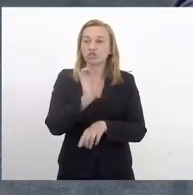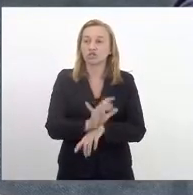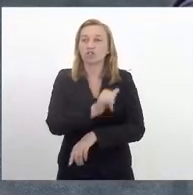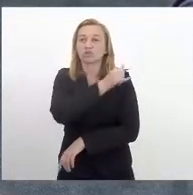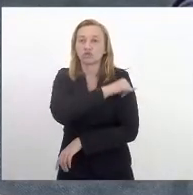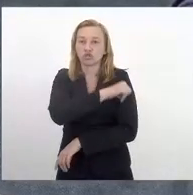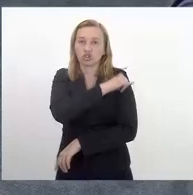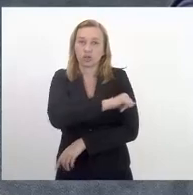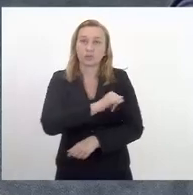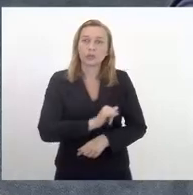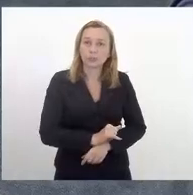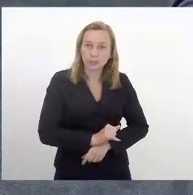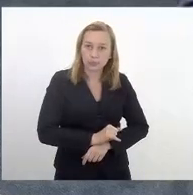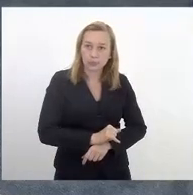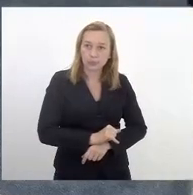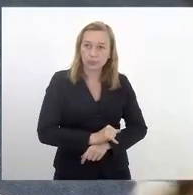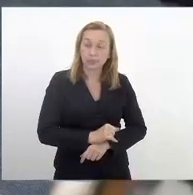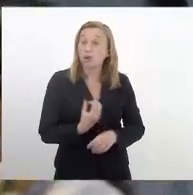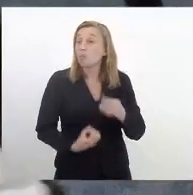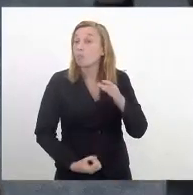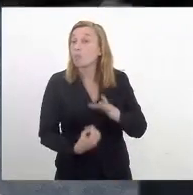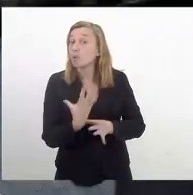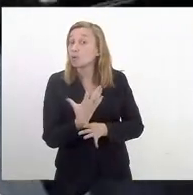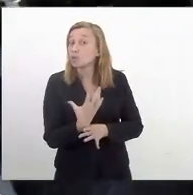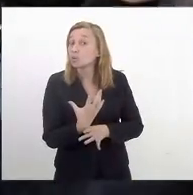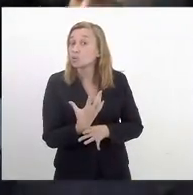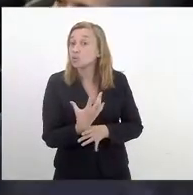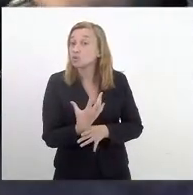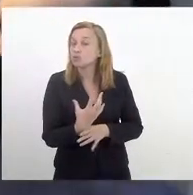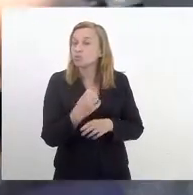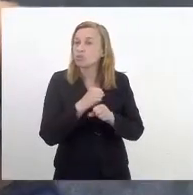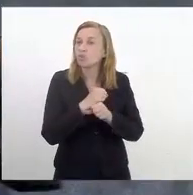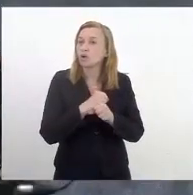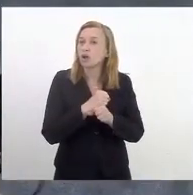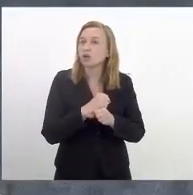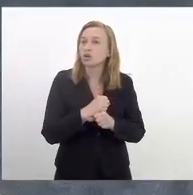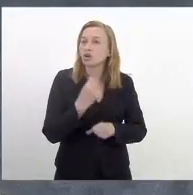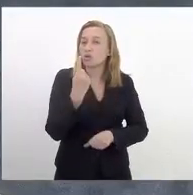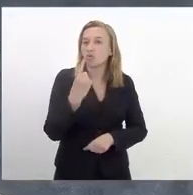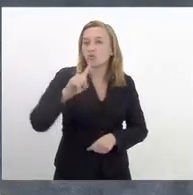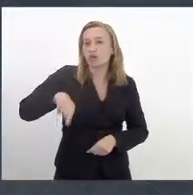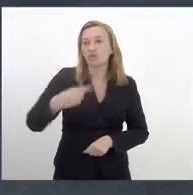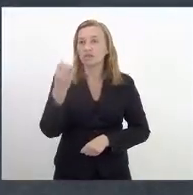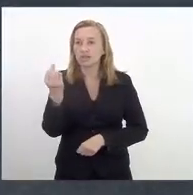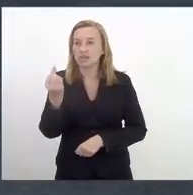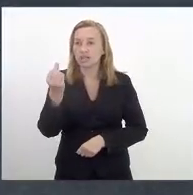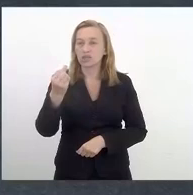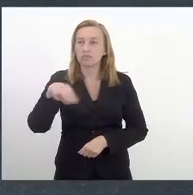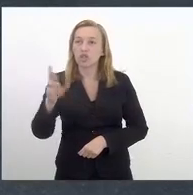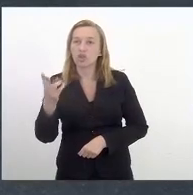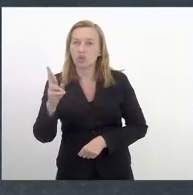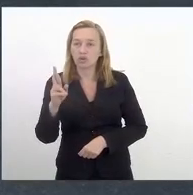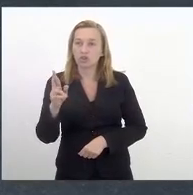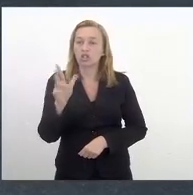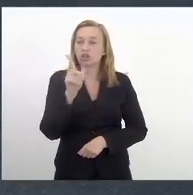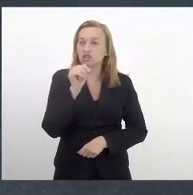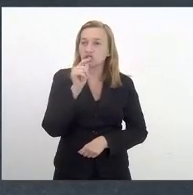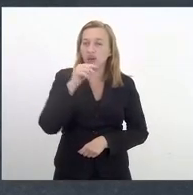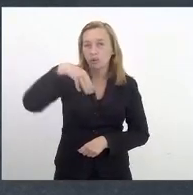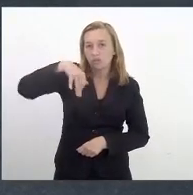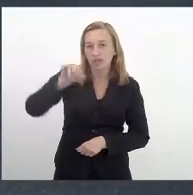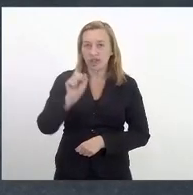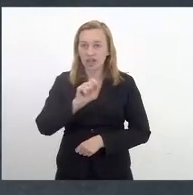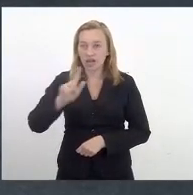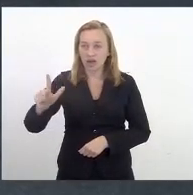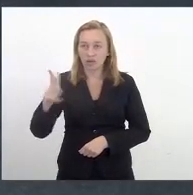Janeiro que produz por ano 1,6 bilhões de litros de água mineral natural